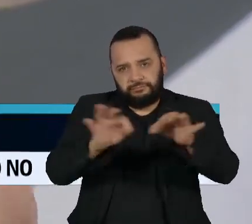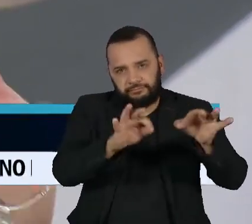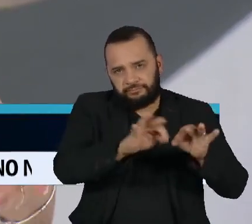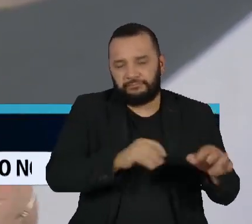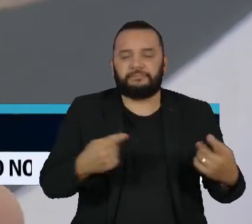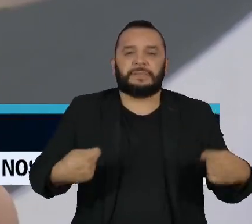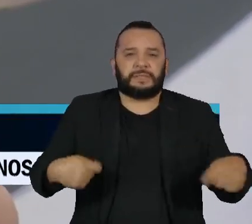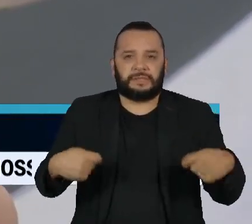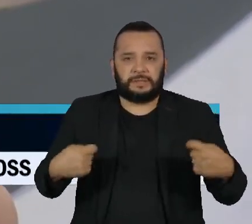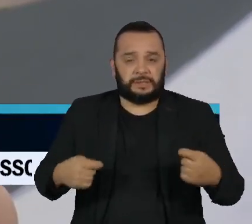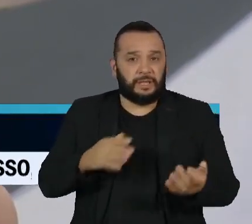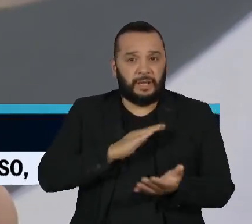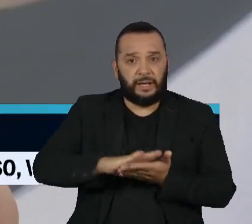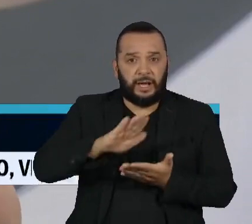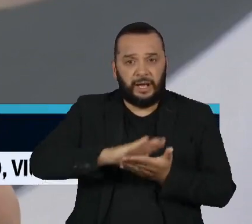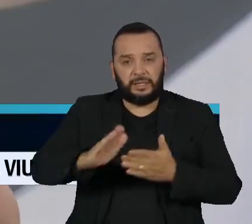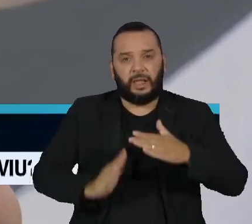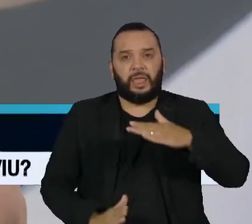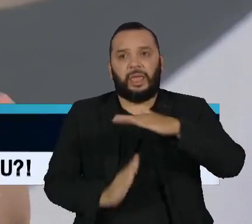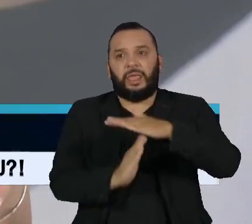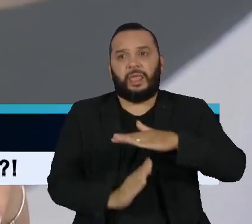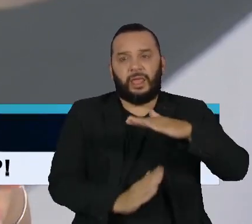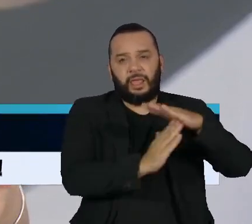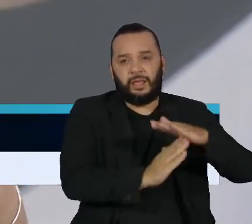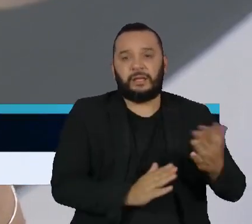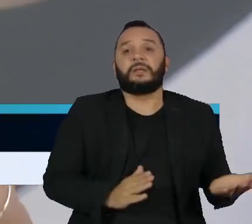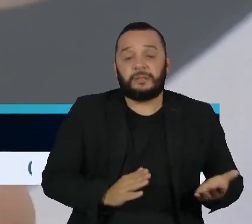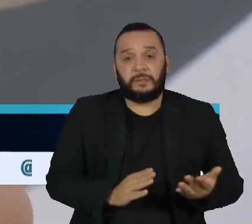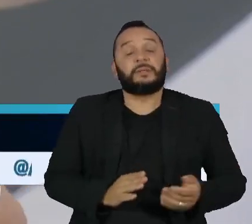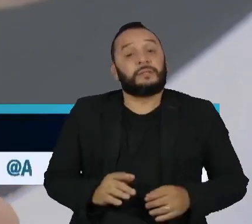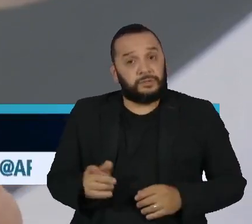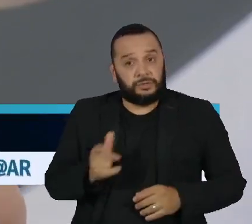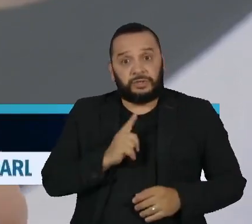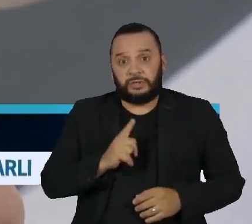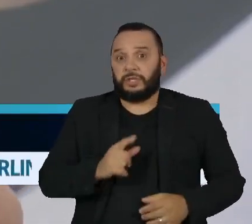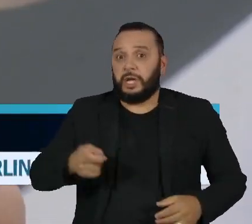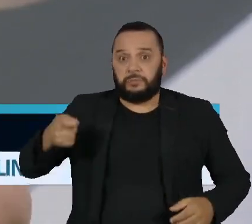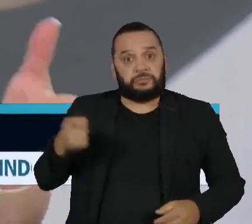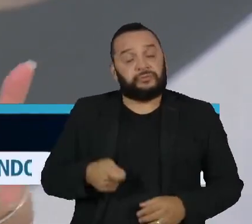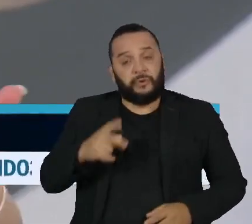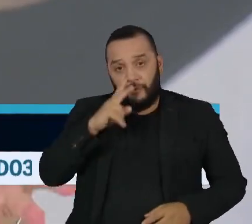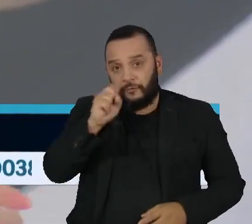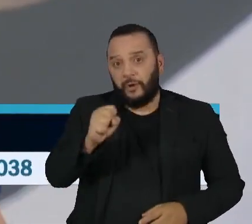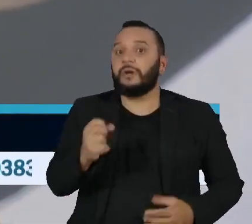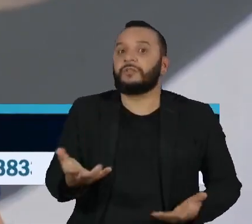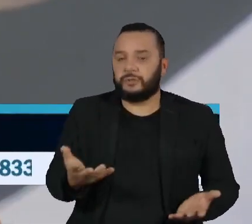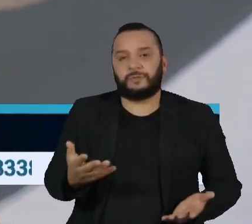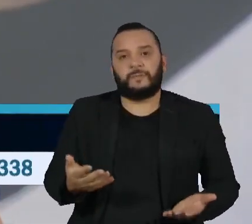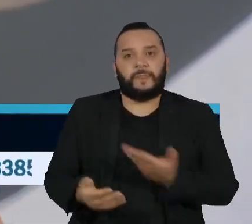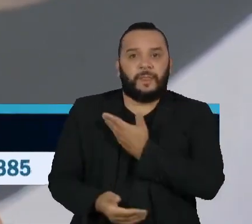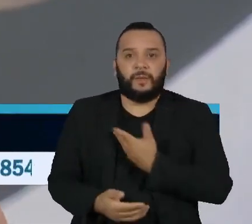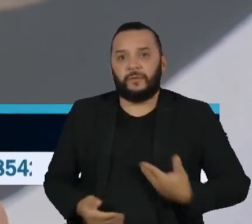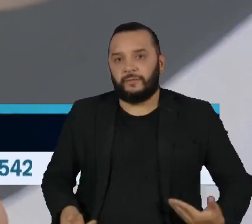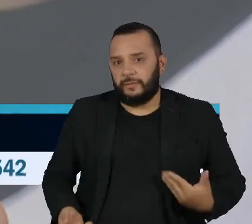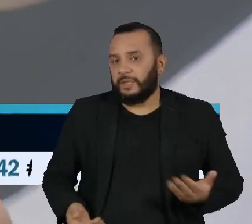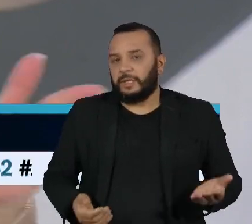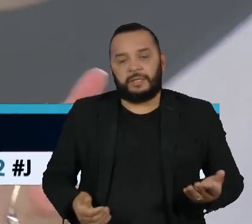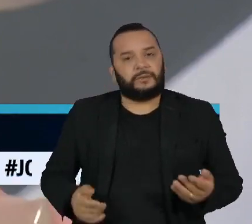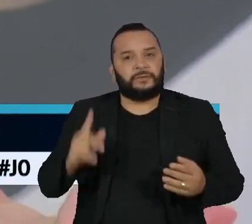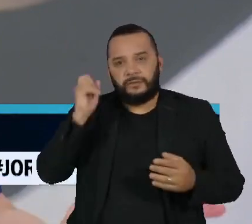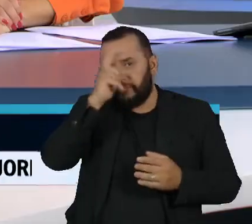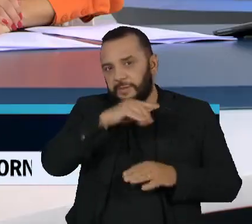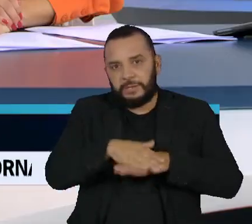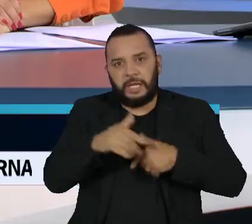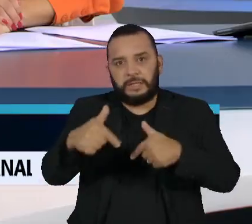de gastos, que foi tanto criticado, ele era muito restritivo e, de fato, ele fazia com que o governo ficasse muito mais com as mãos